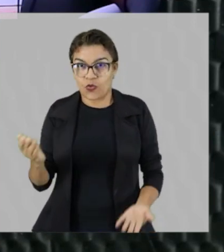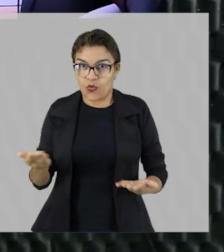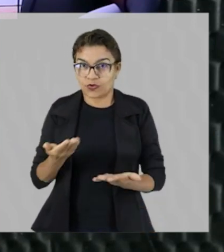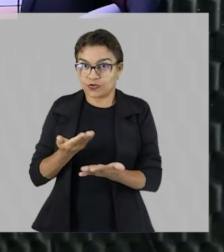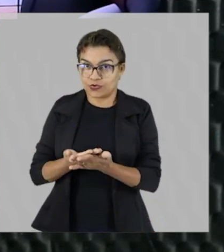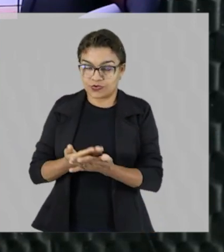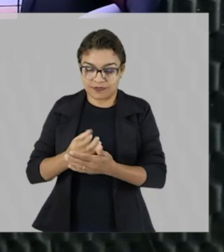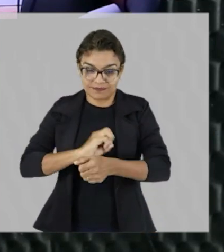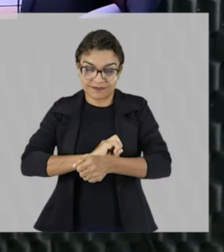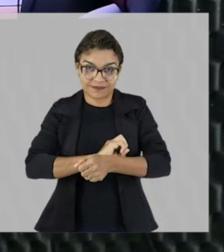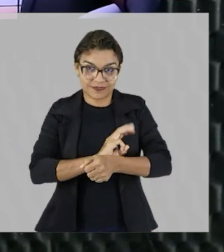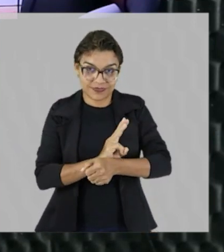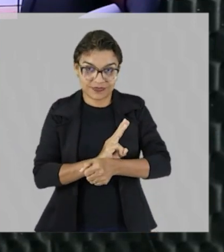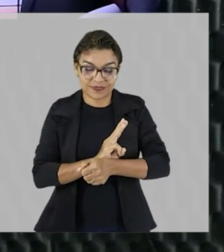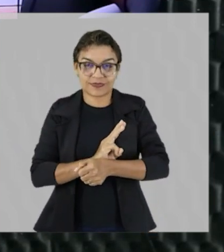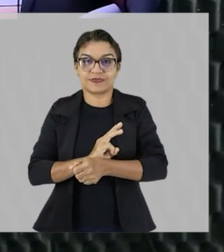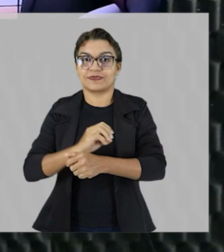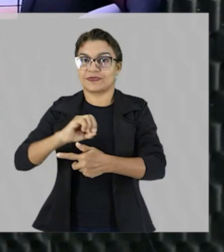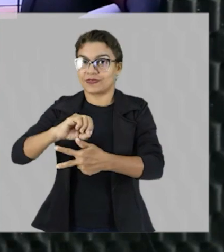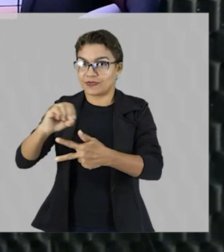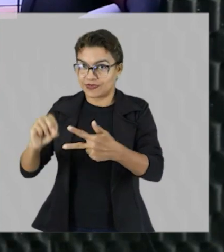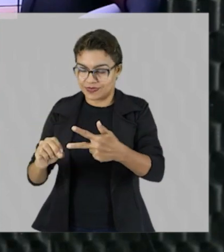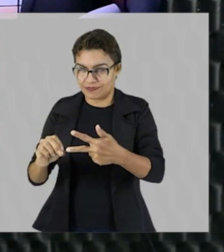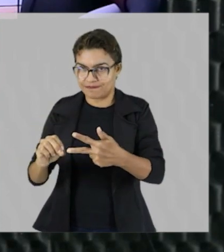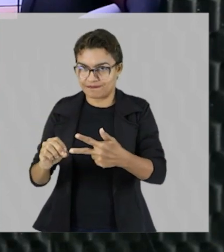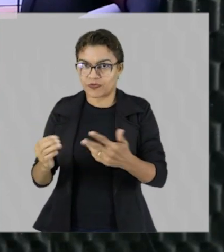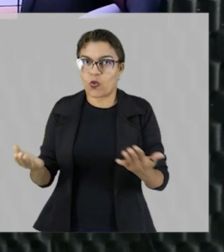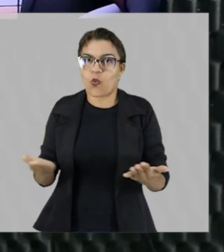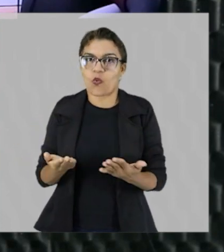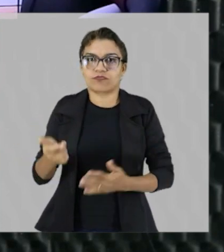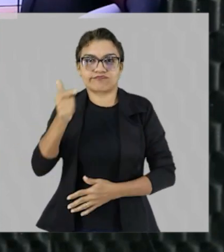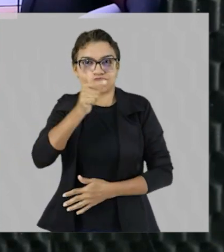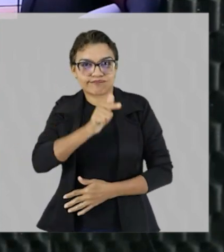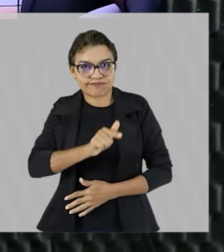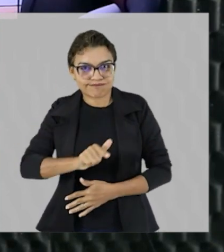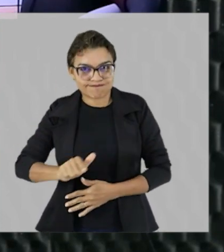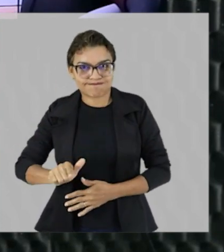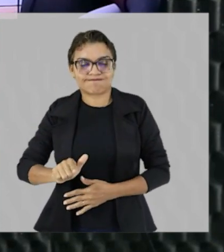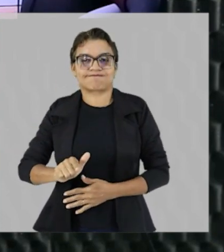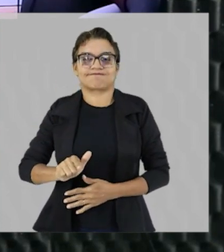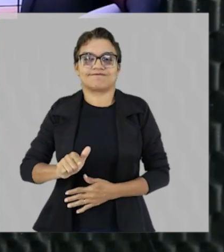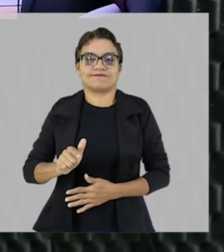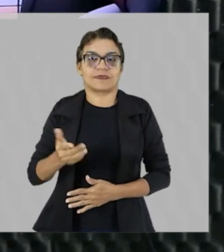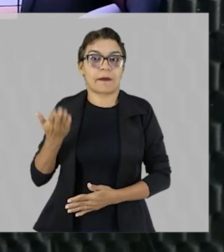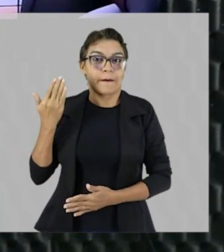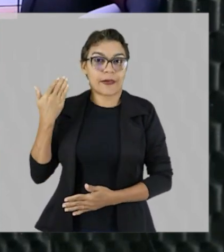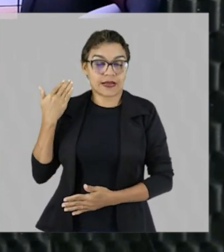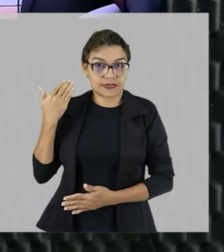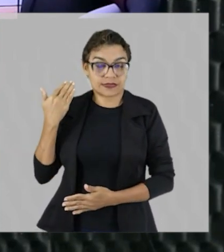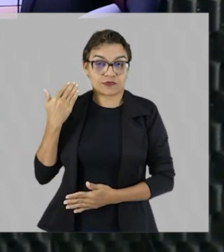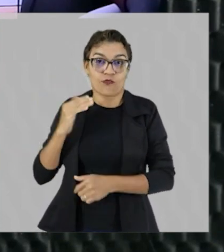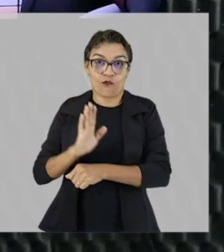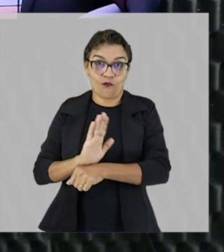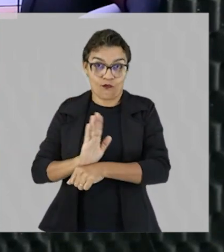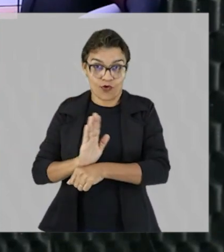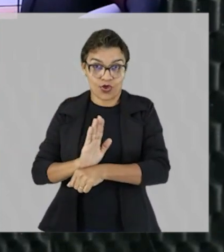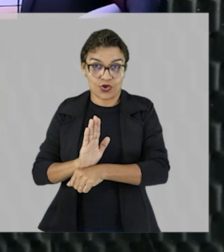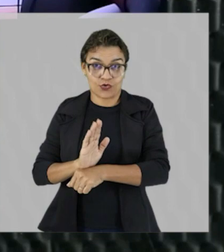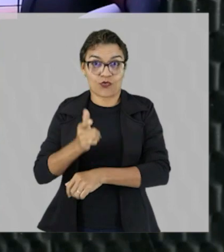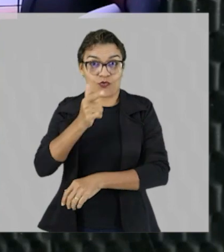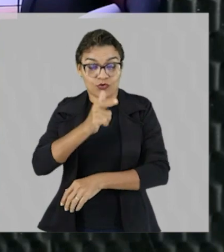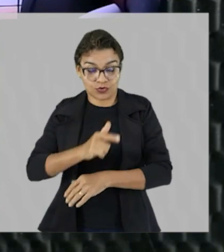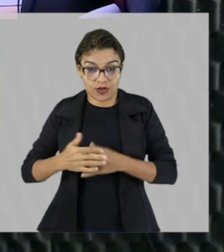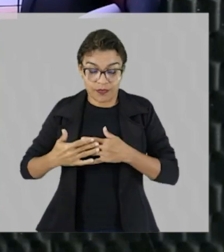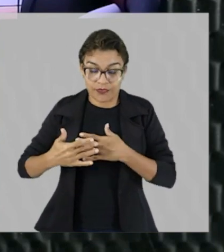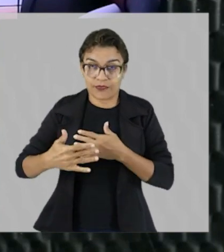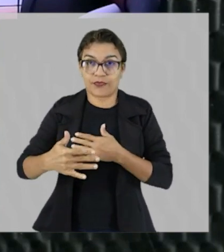EMA, Enem. Pois é, hoje nós vamos dar continuidade àquela sequência de vídeos que nós estamos gravando para esse preparatório,